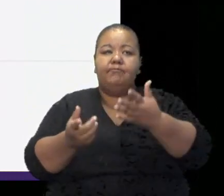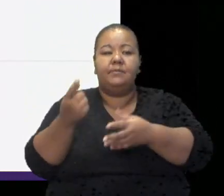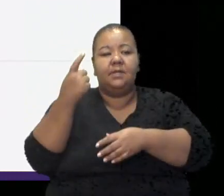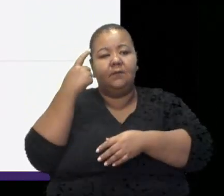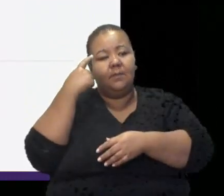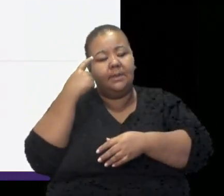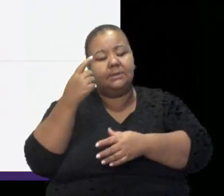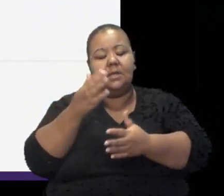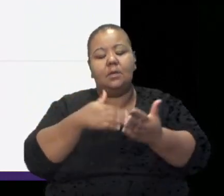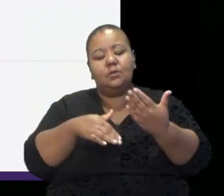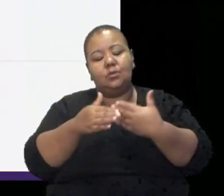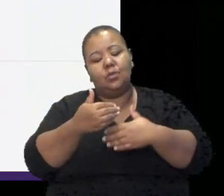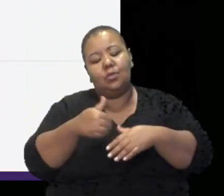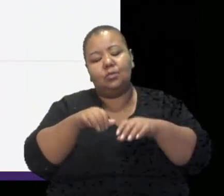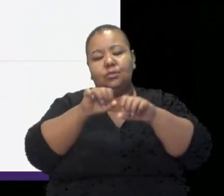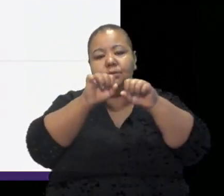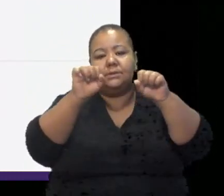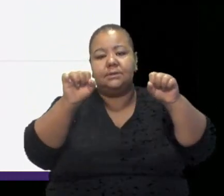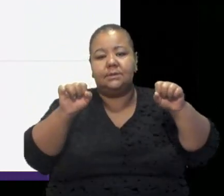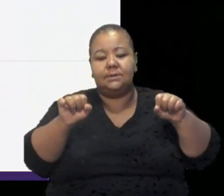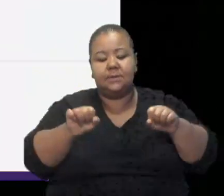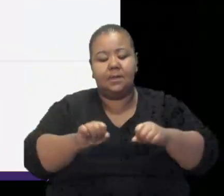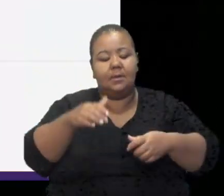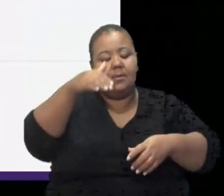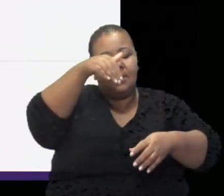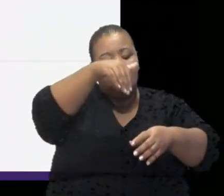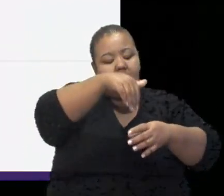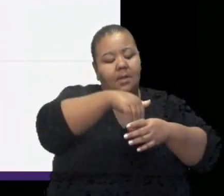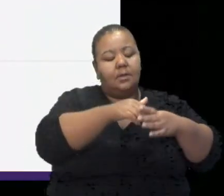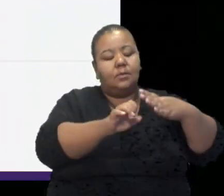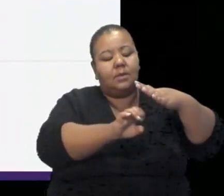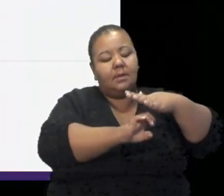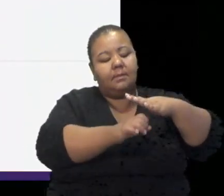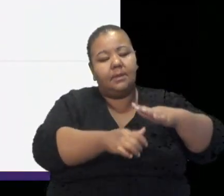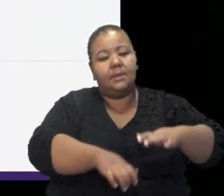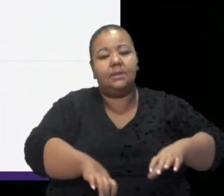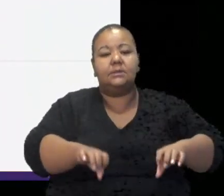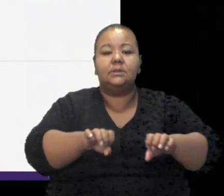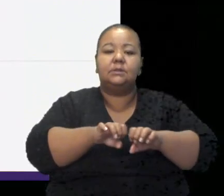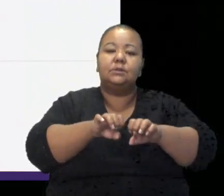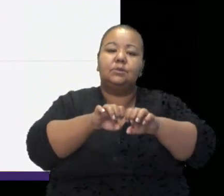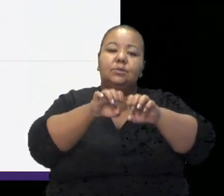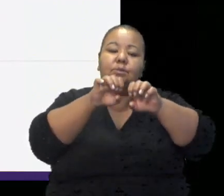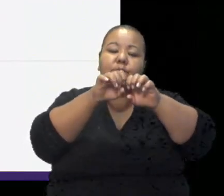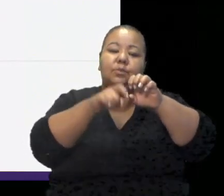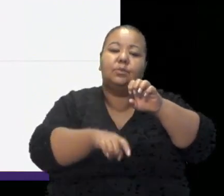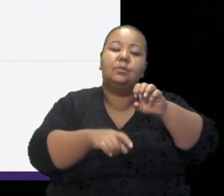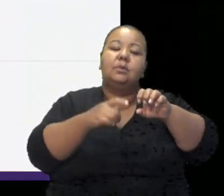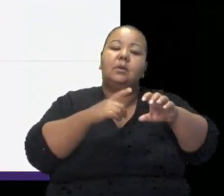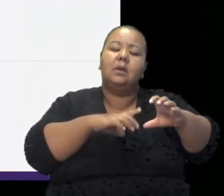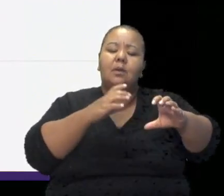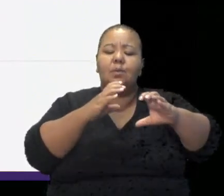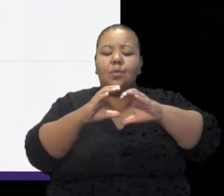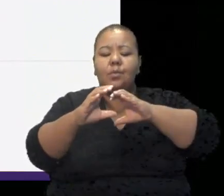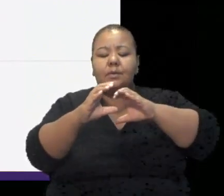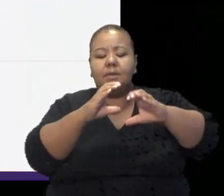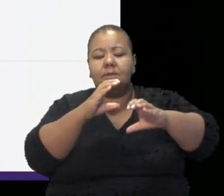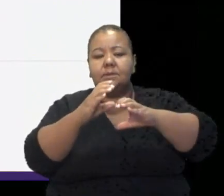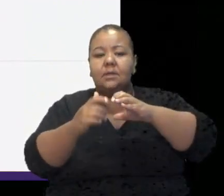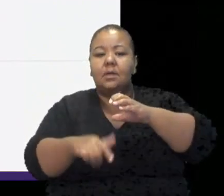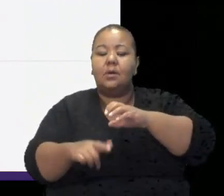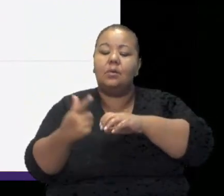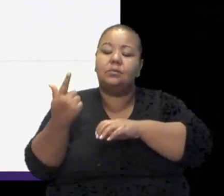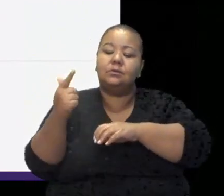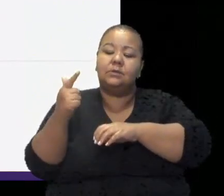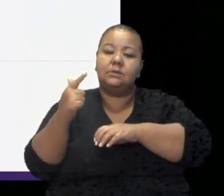sistemas dentro da empresa, as estruturas organizacionais, o processo de comunicação, de gerenciamento dos recursos, né? O